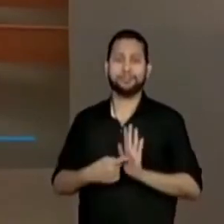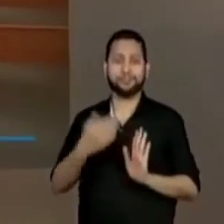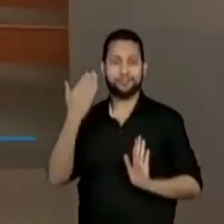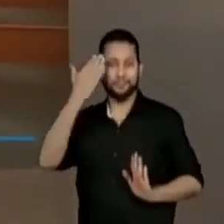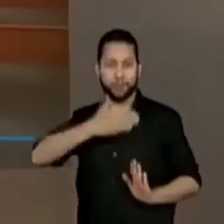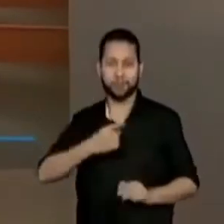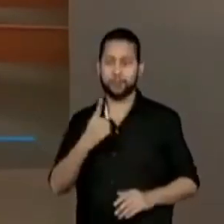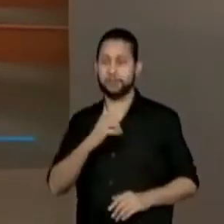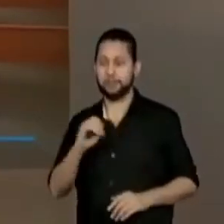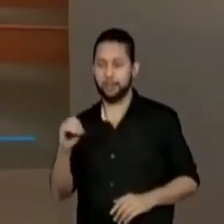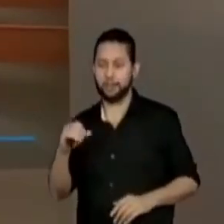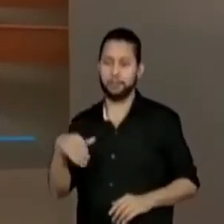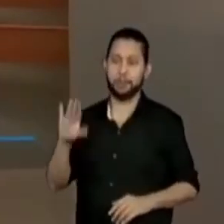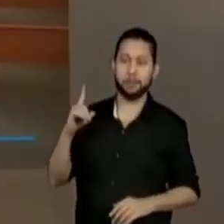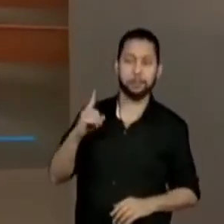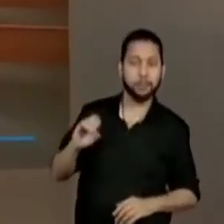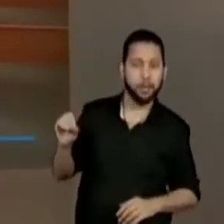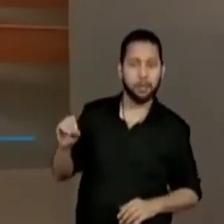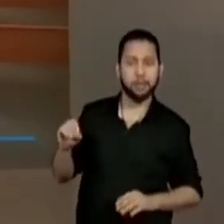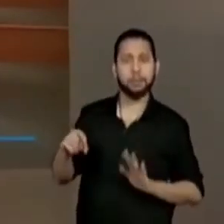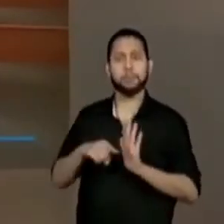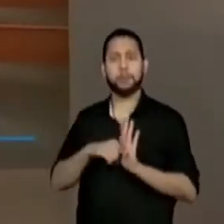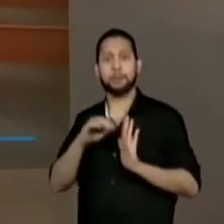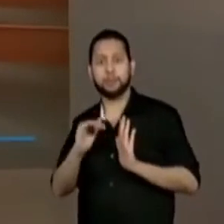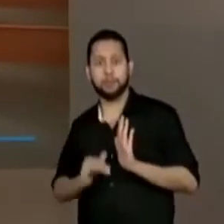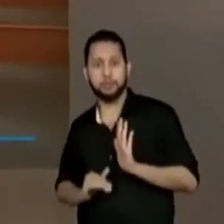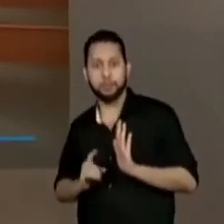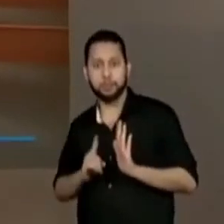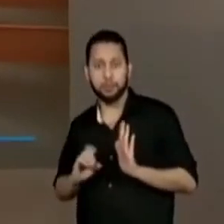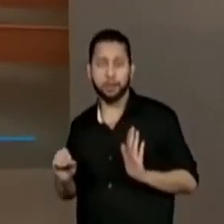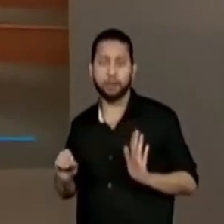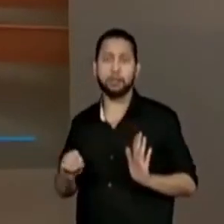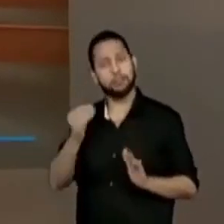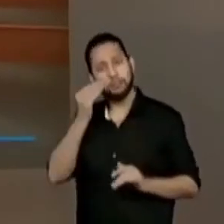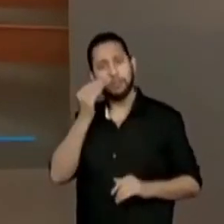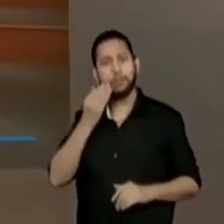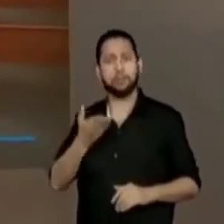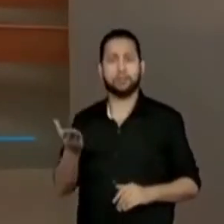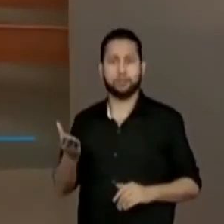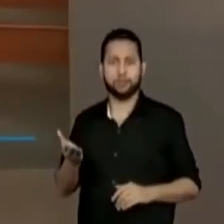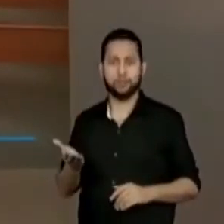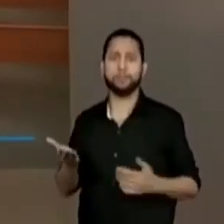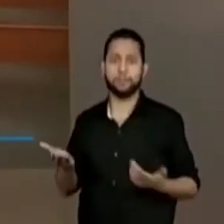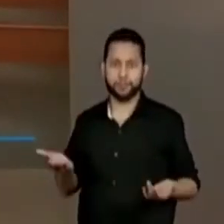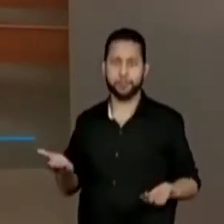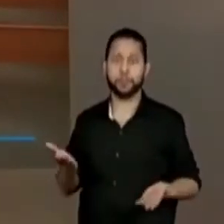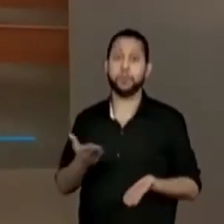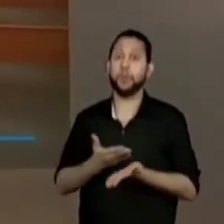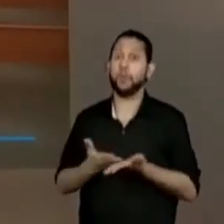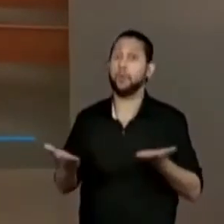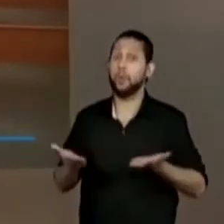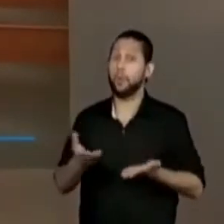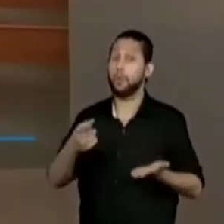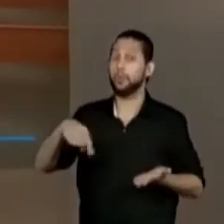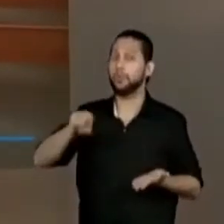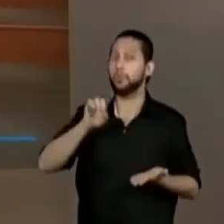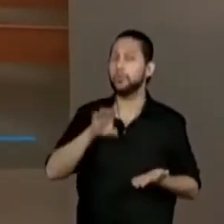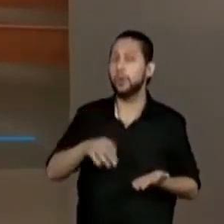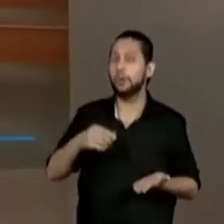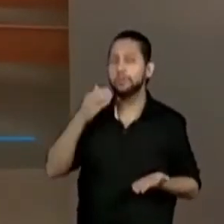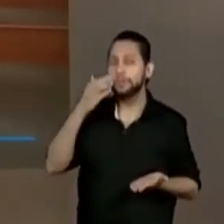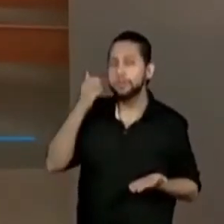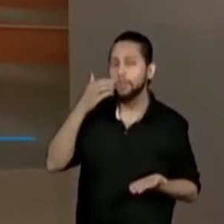100 100 ou menos de 100 você também vai realizar a estimativa então a princípio você vai